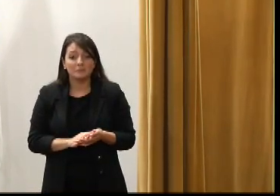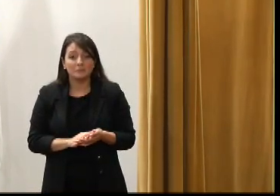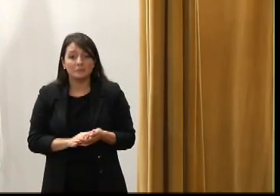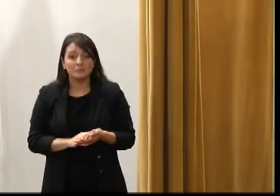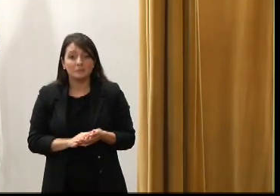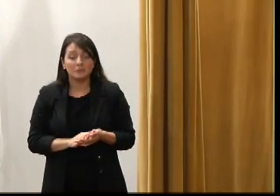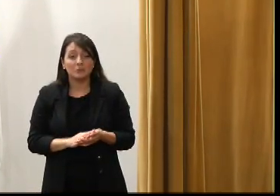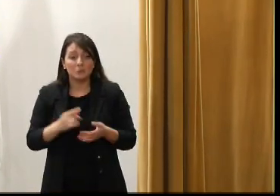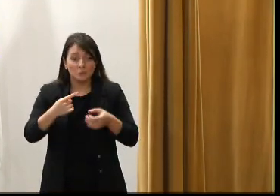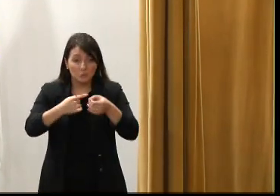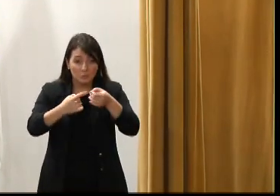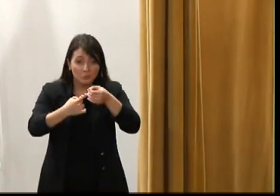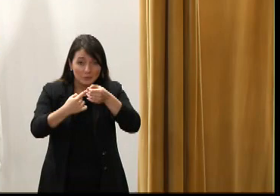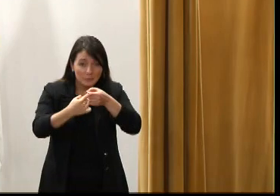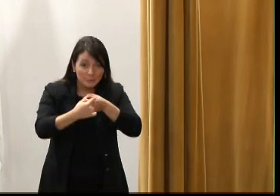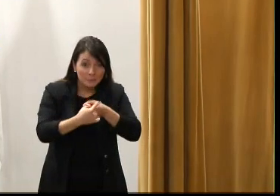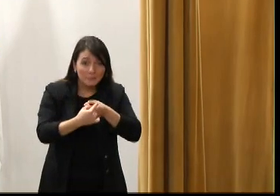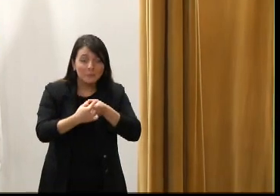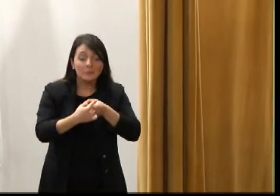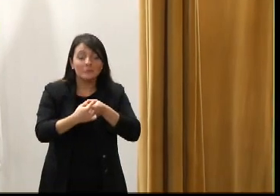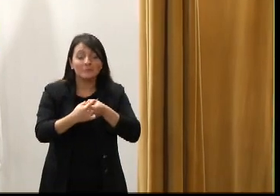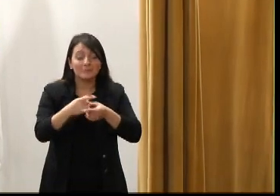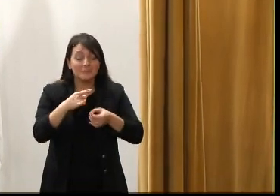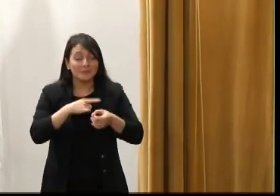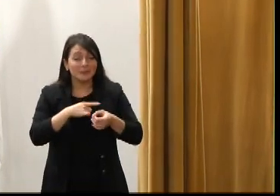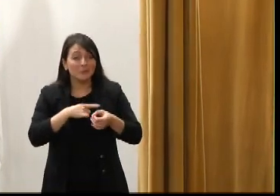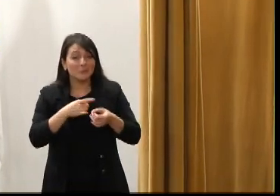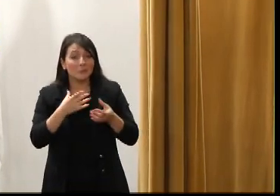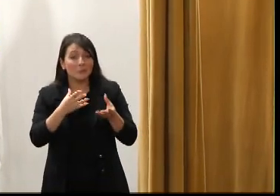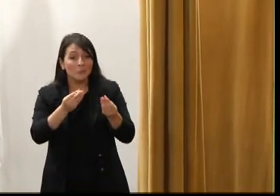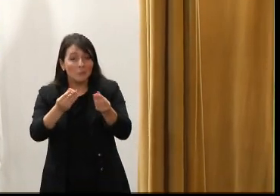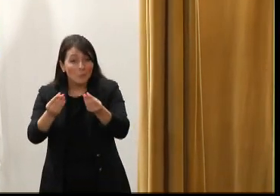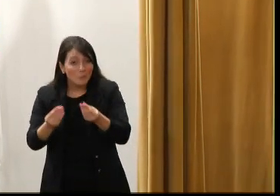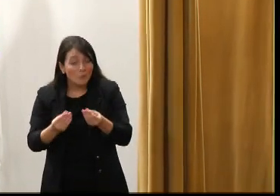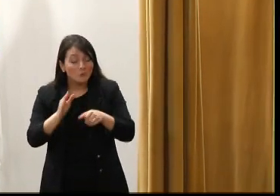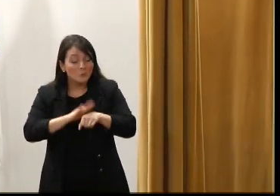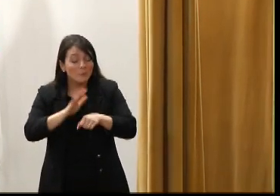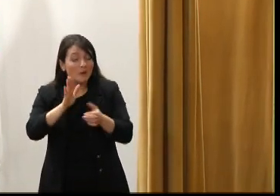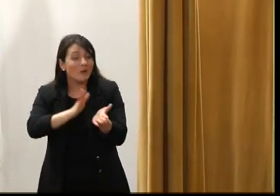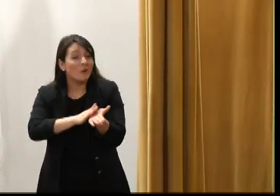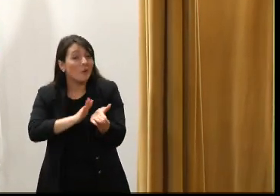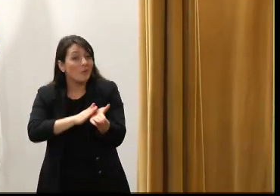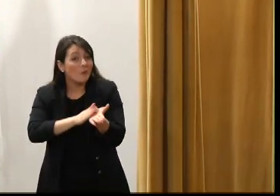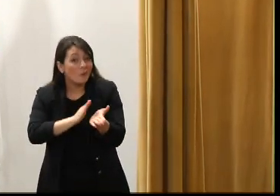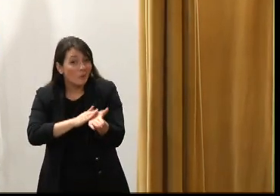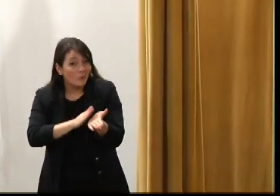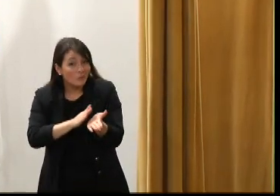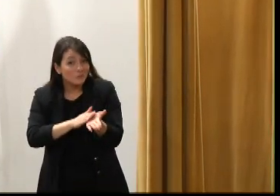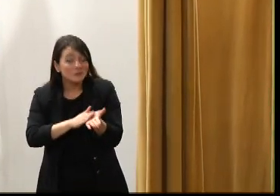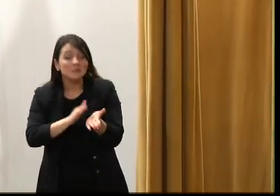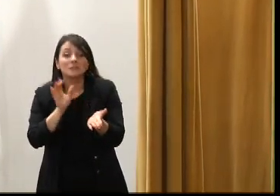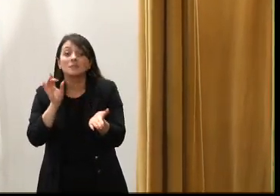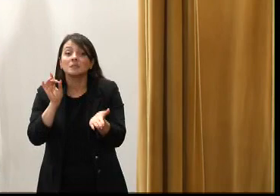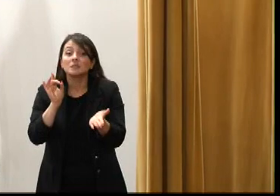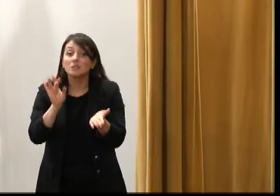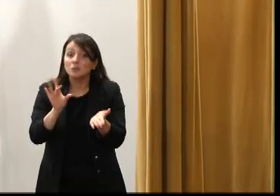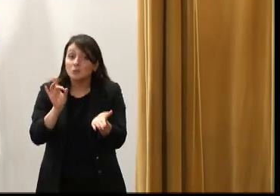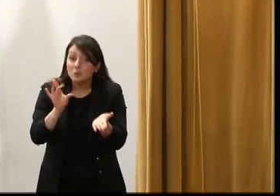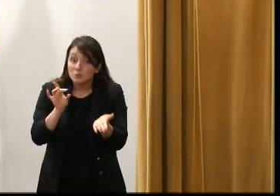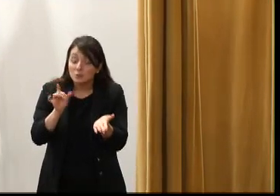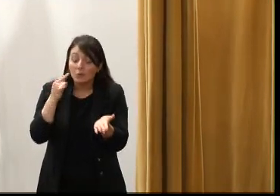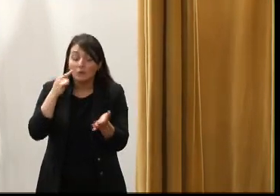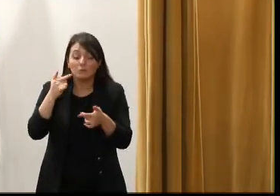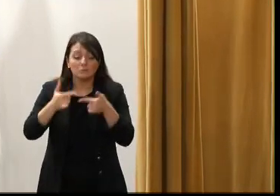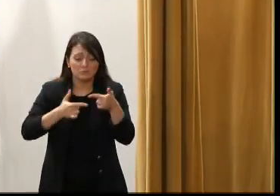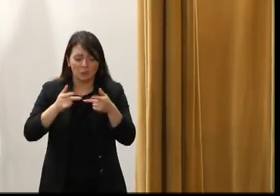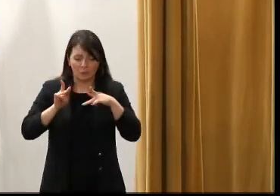os municípios serão muito mais cobrados, não só sob o ponto das demandas